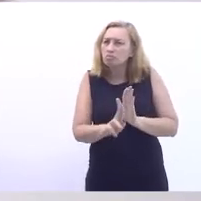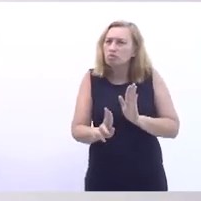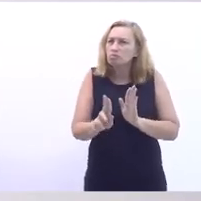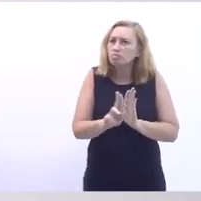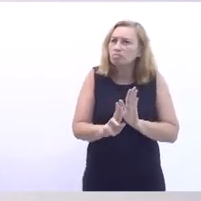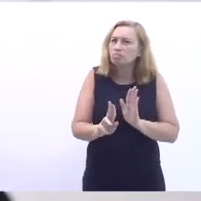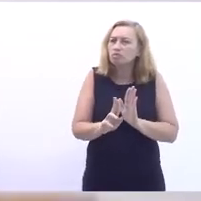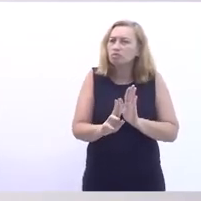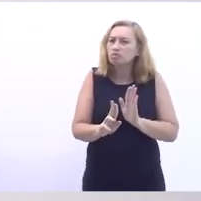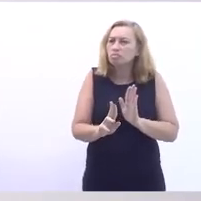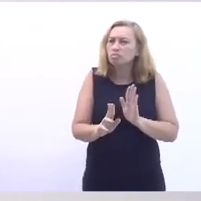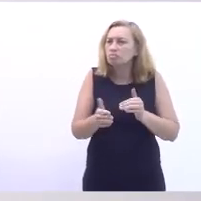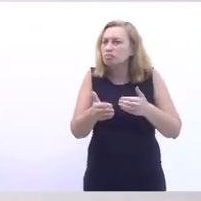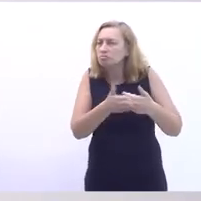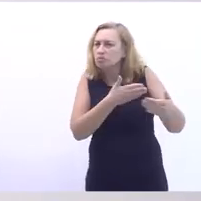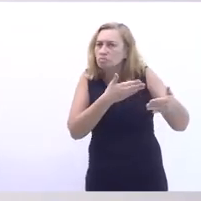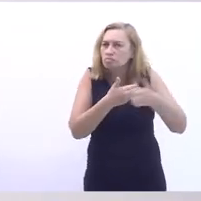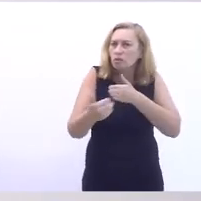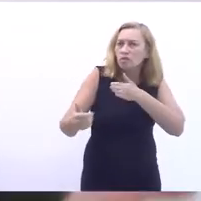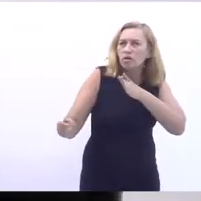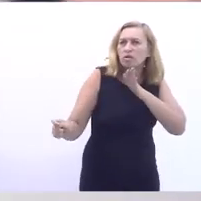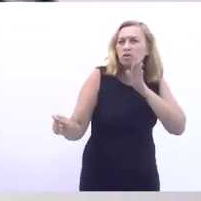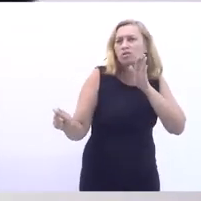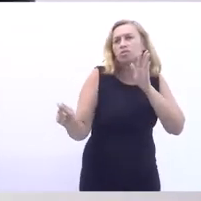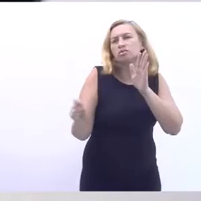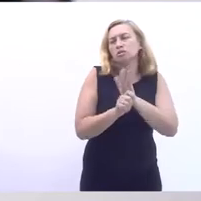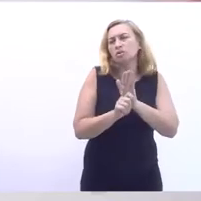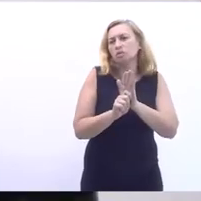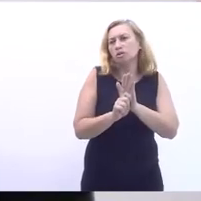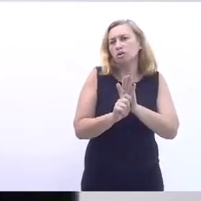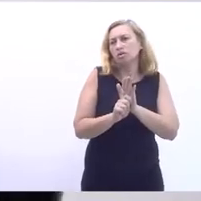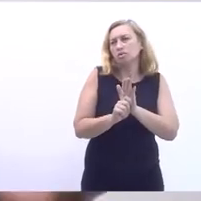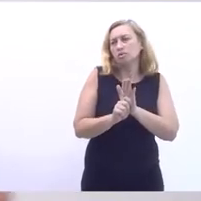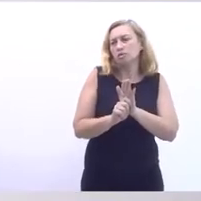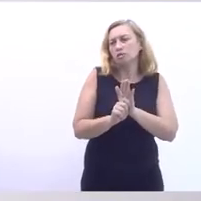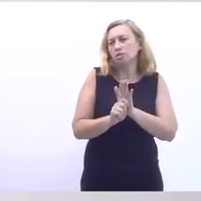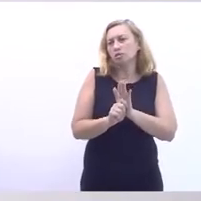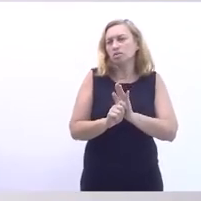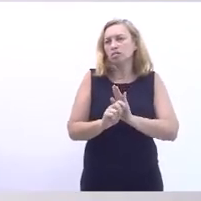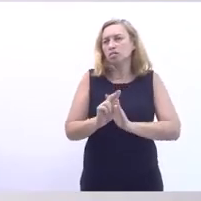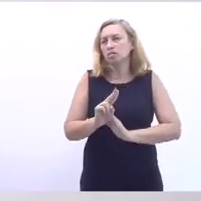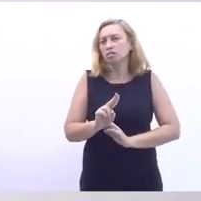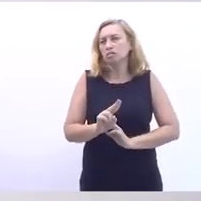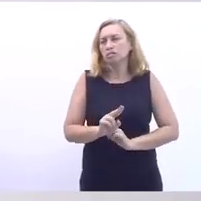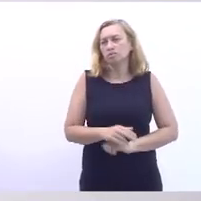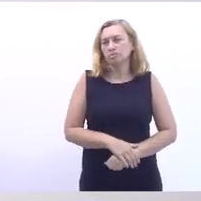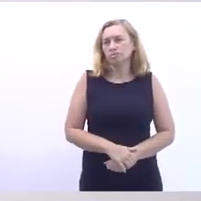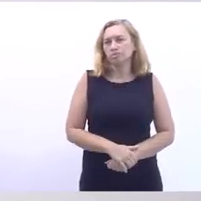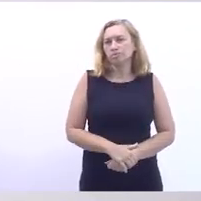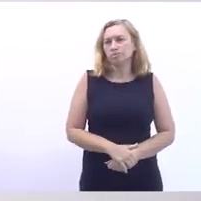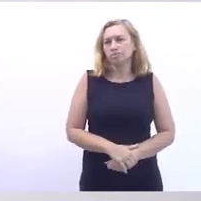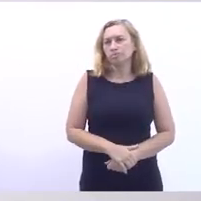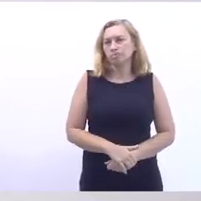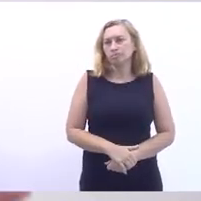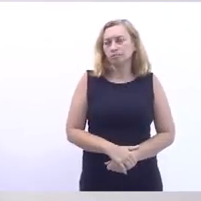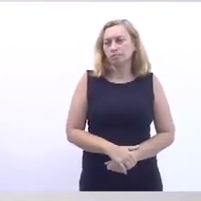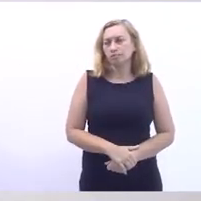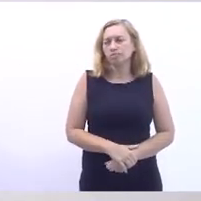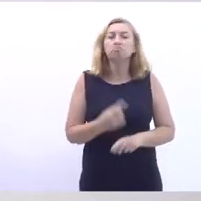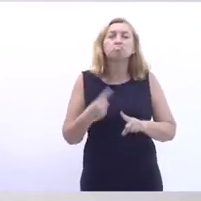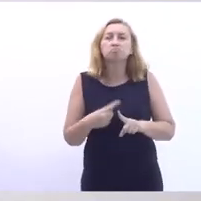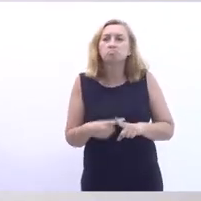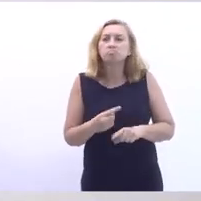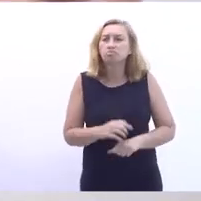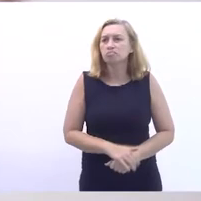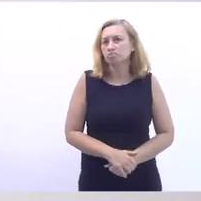de qualquer substância entorpecente ou não e E por